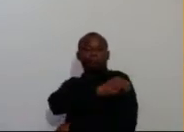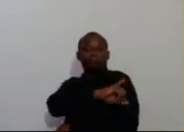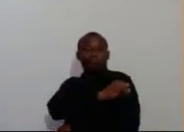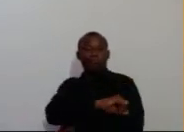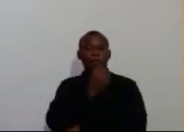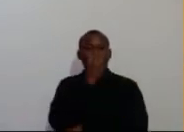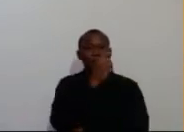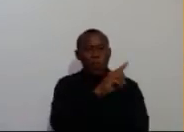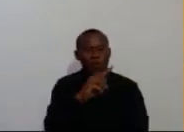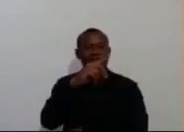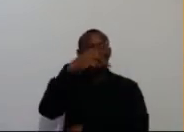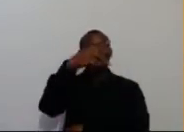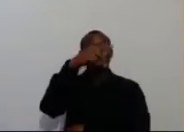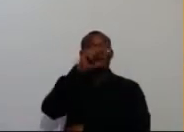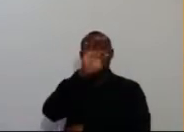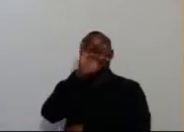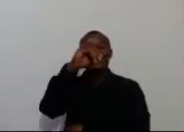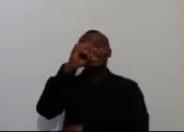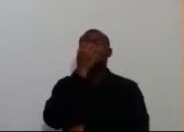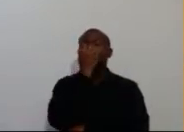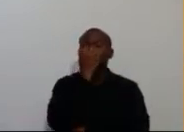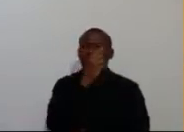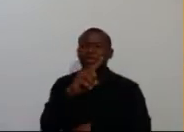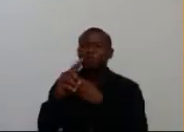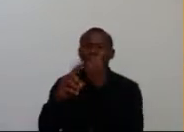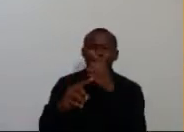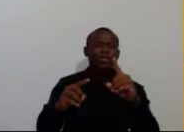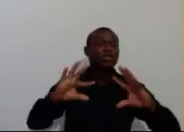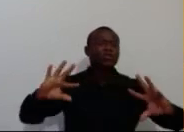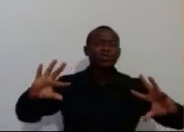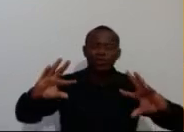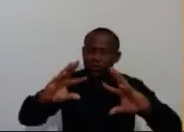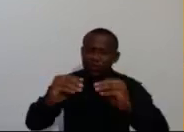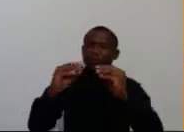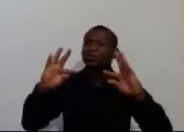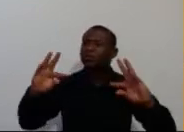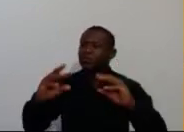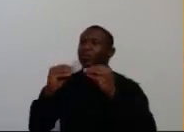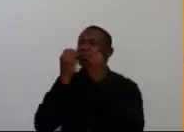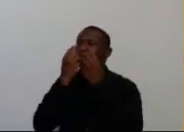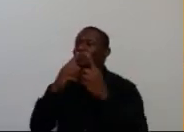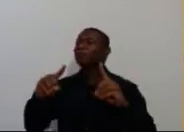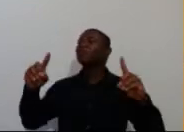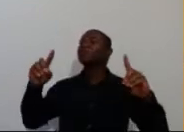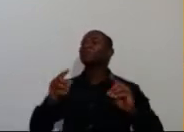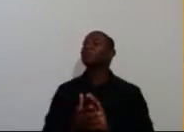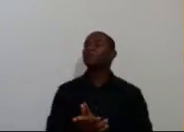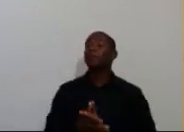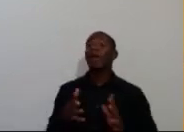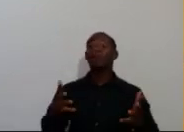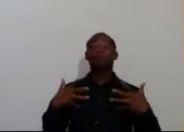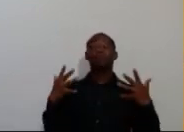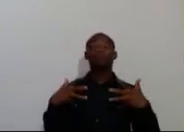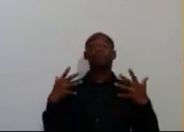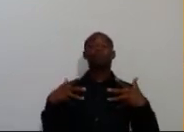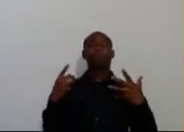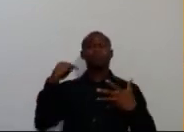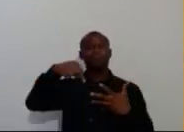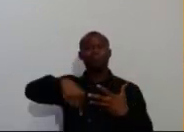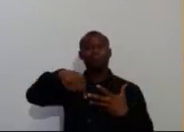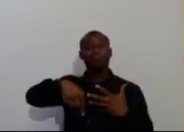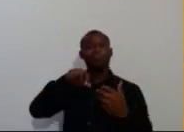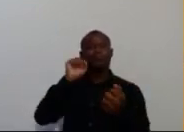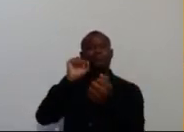Bom dia a todos e todas. É com muita alegria que estamos hoje aqui falando com vocês no